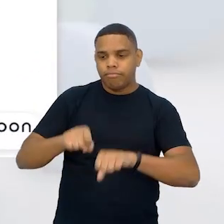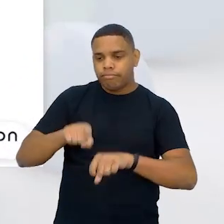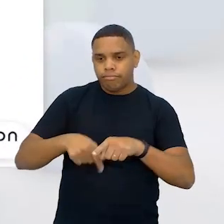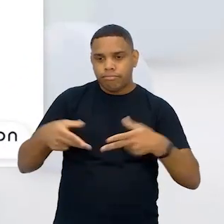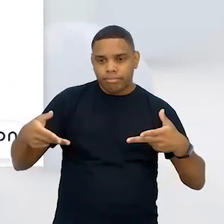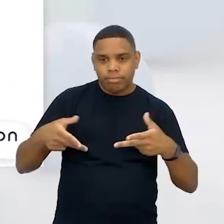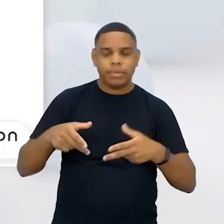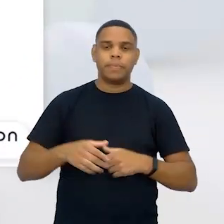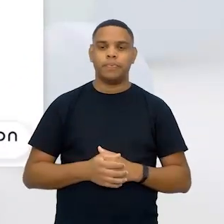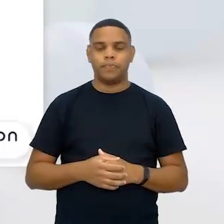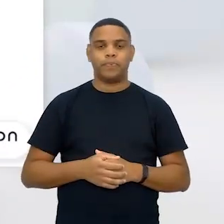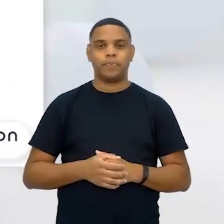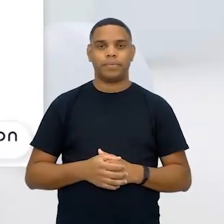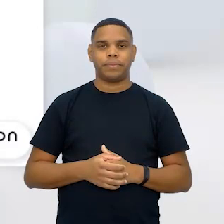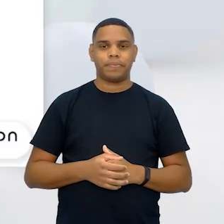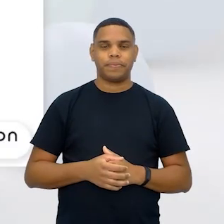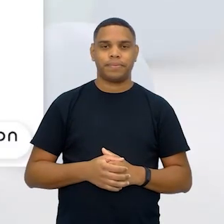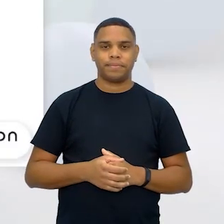separar os materiais.